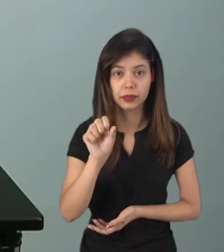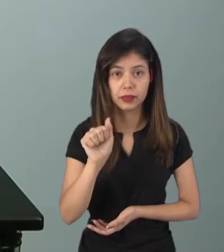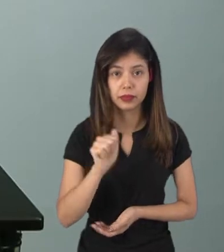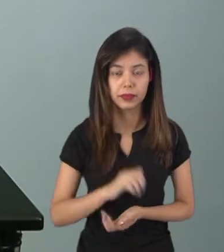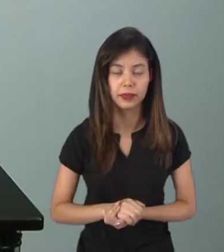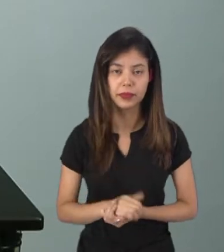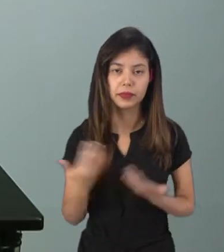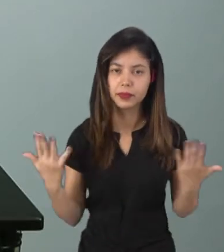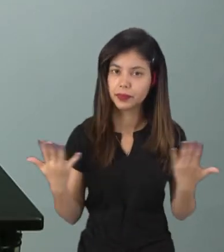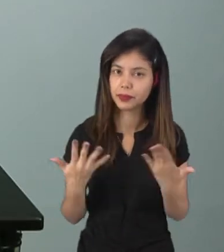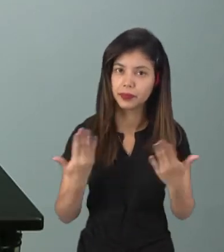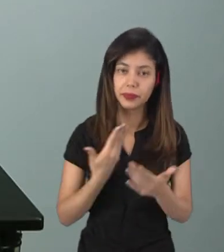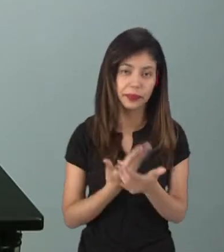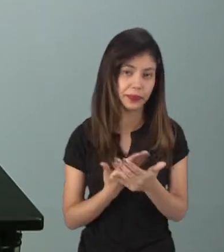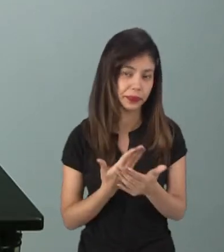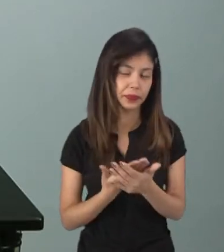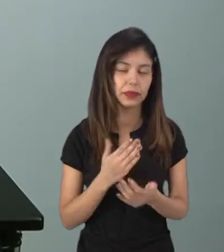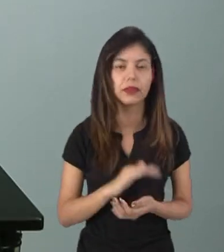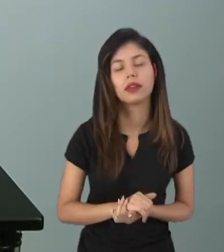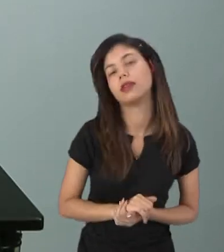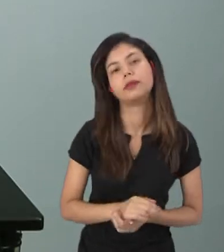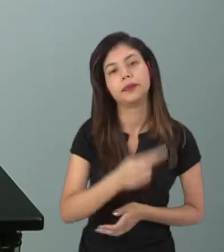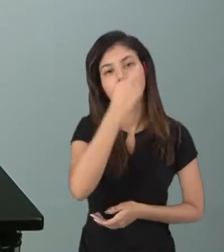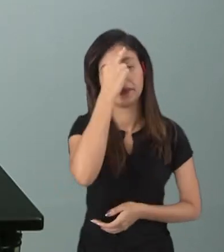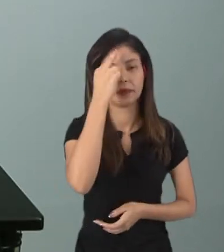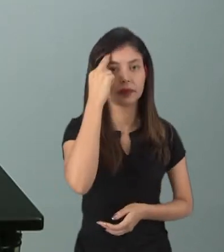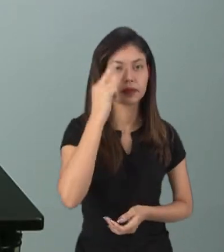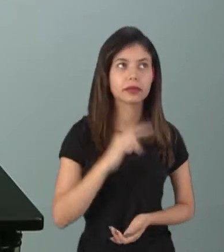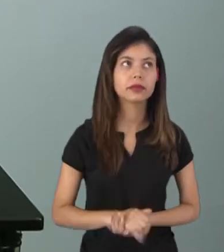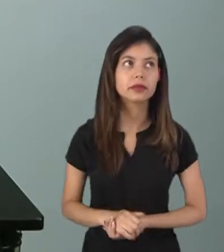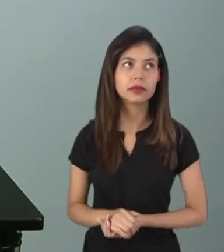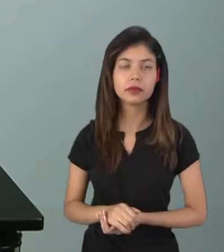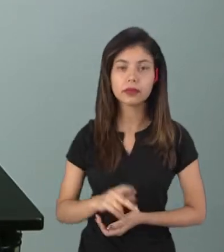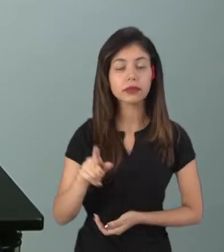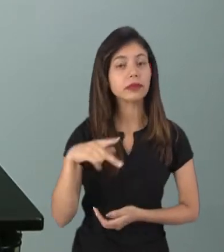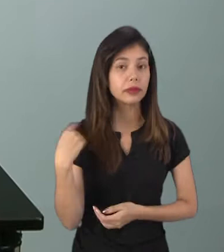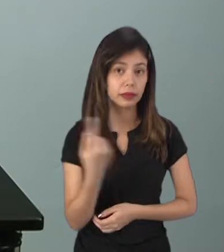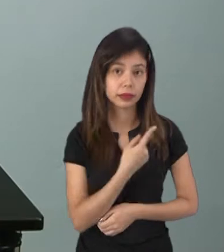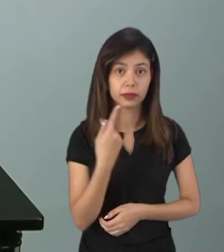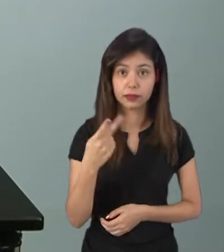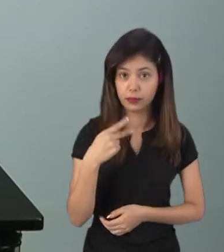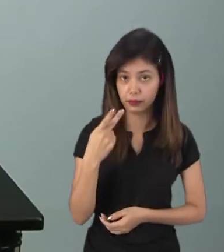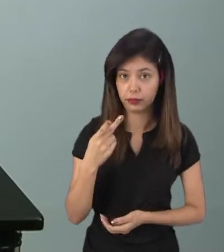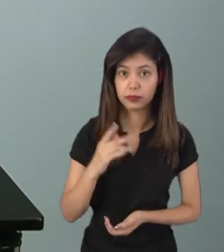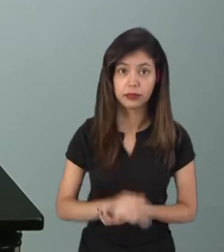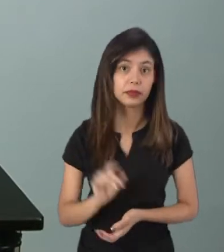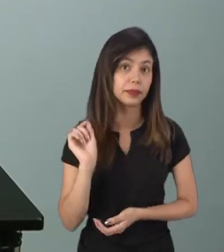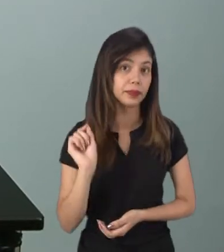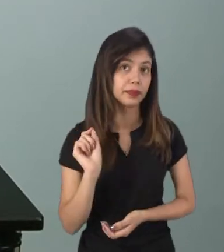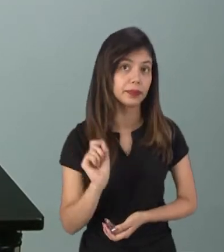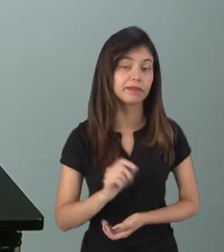e hoje, nesta aula de História, vamos falar de...